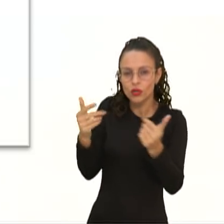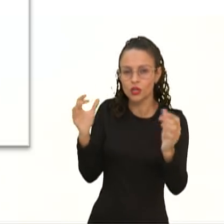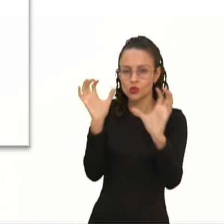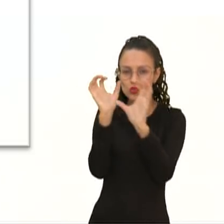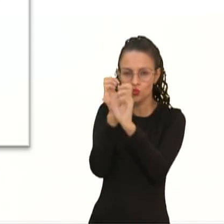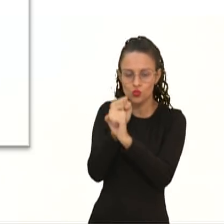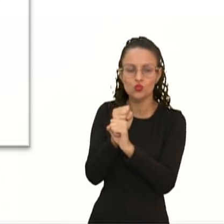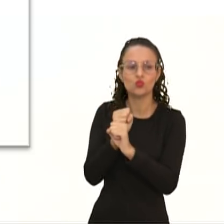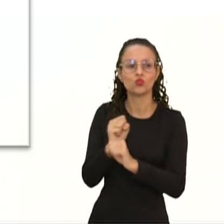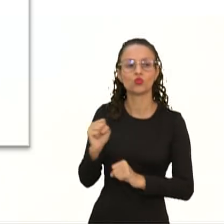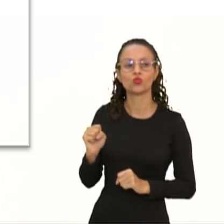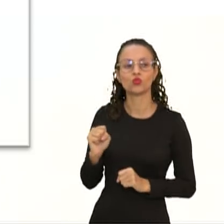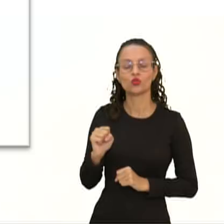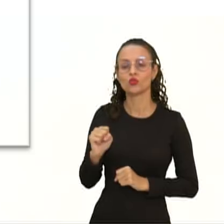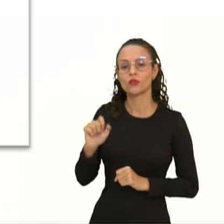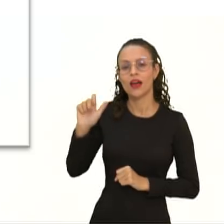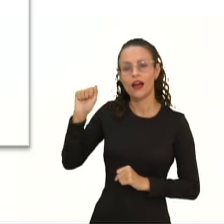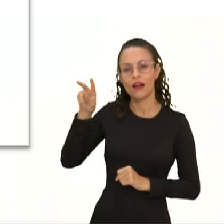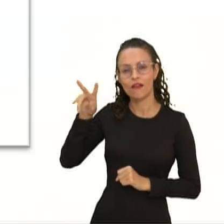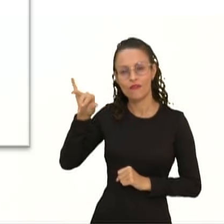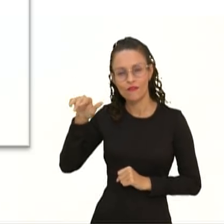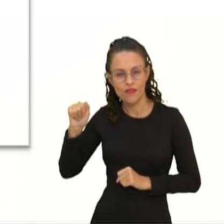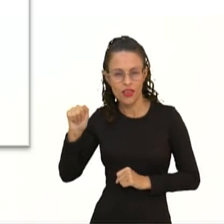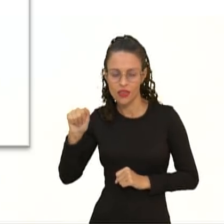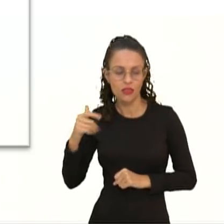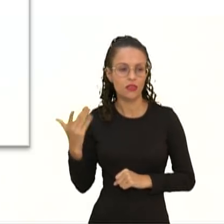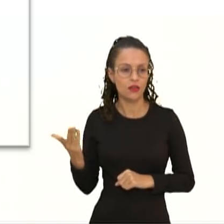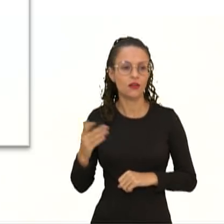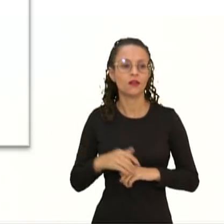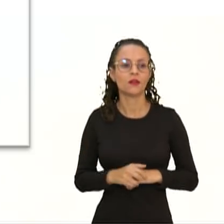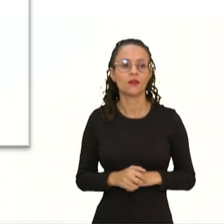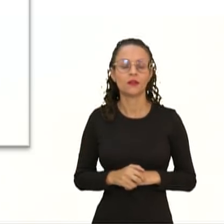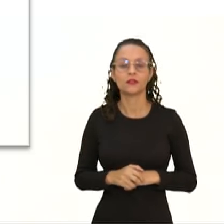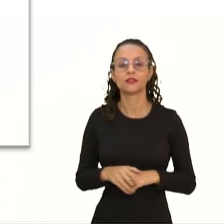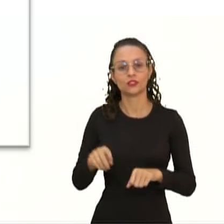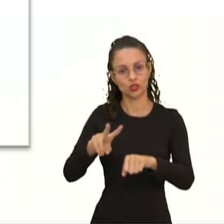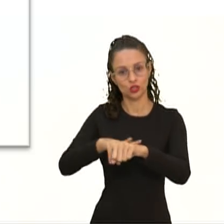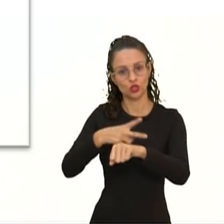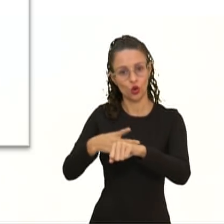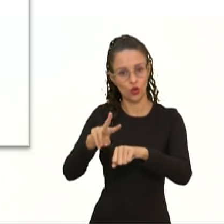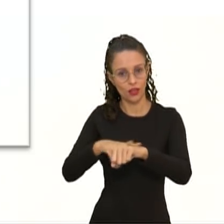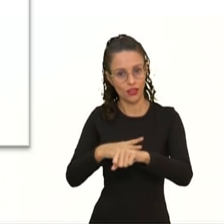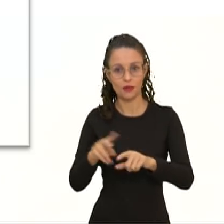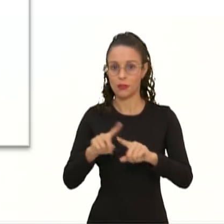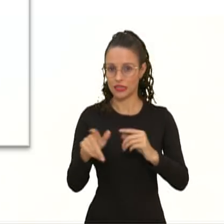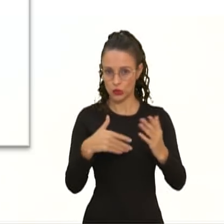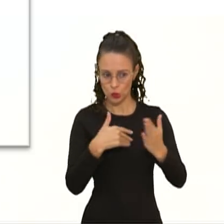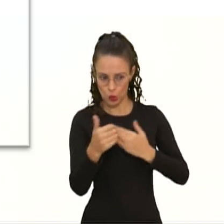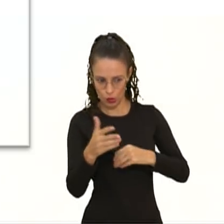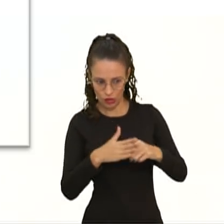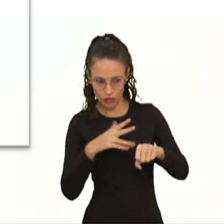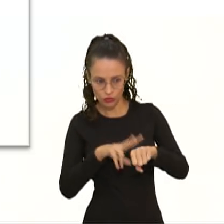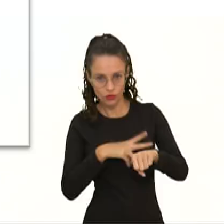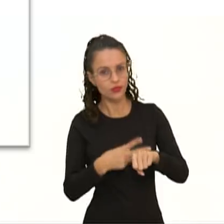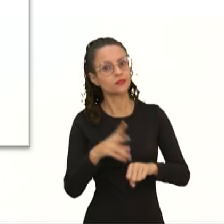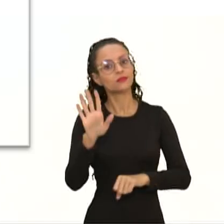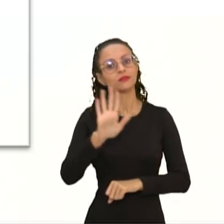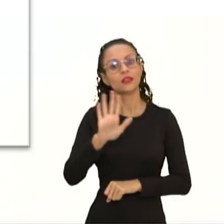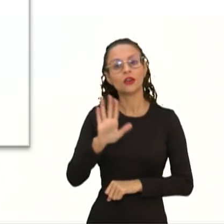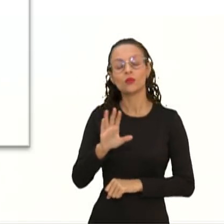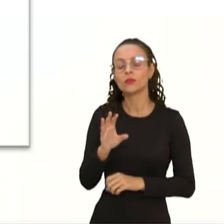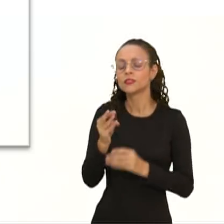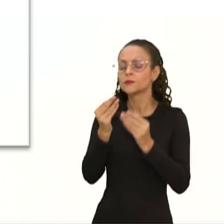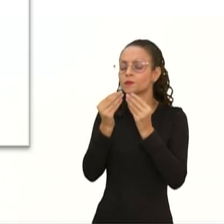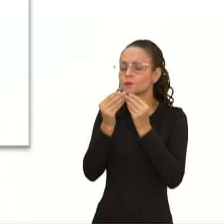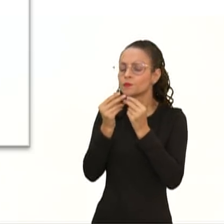tá? Grãos como aveia, né? Cereais, o chocolate, mas não é qualquer chocolate, tá? Quanto mais